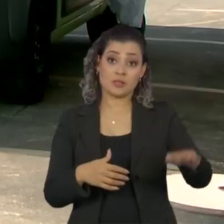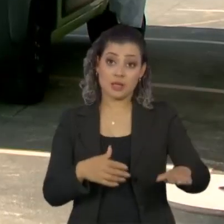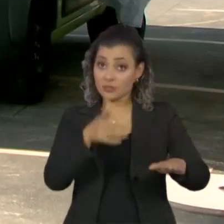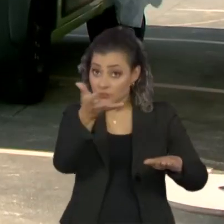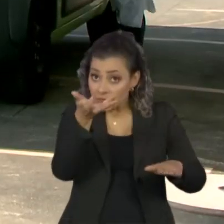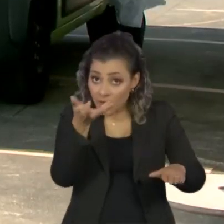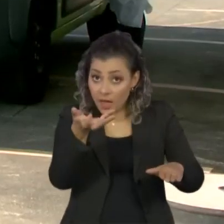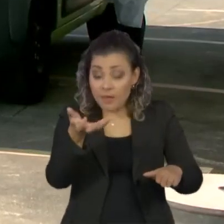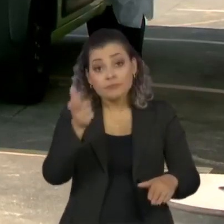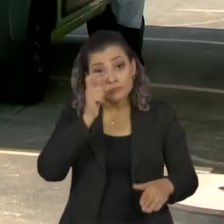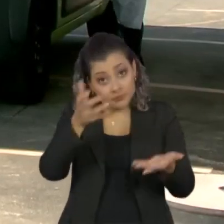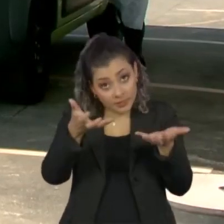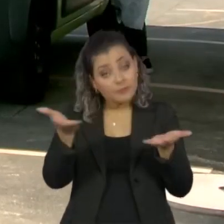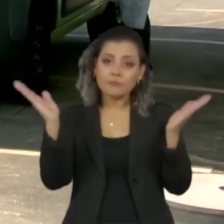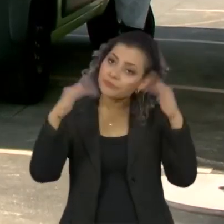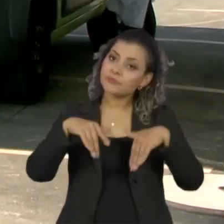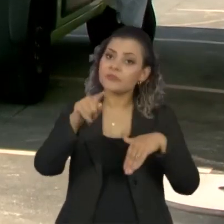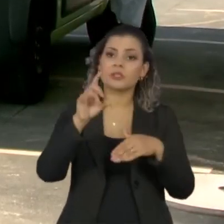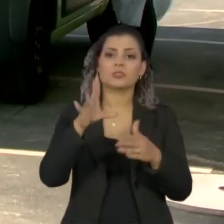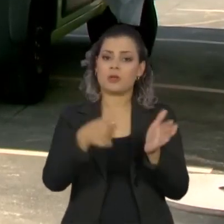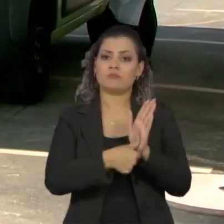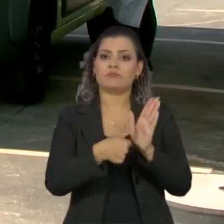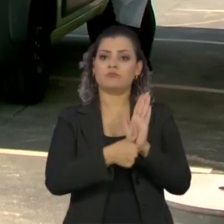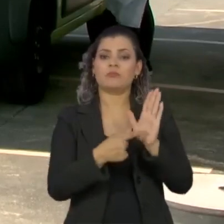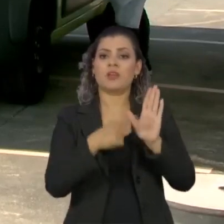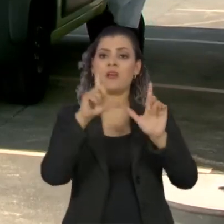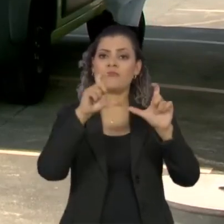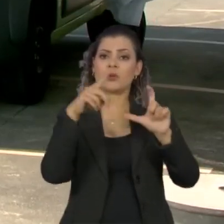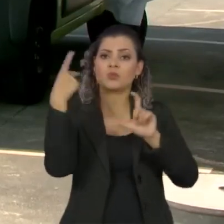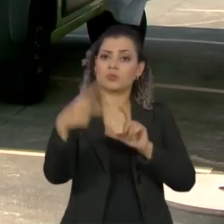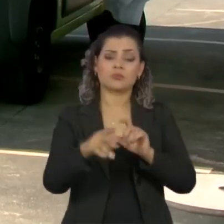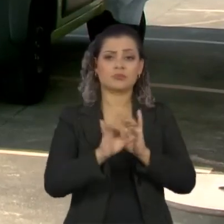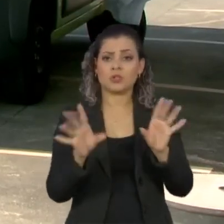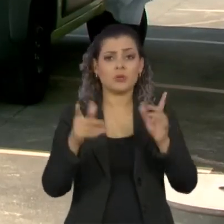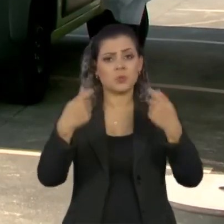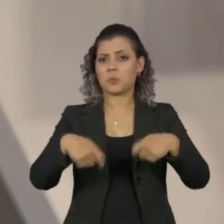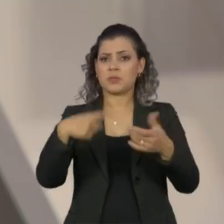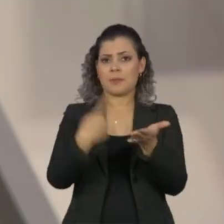realizar o procedimento só precisa trazer um documento com foto, não é necessário agendamento.